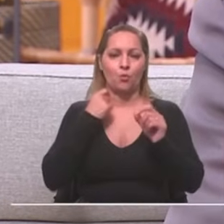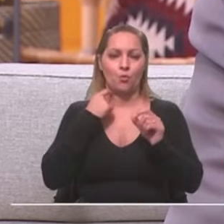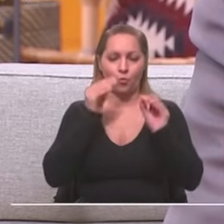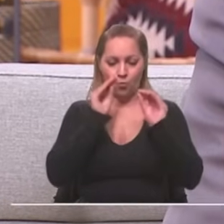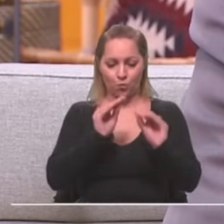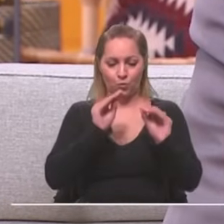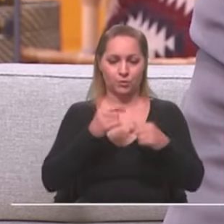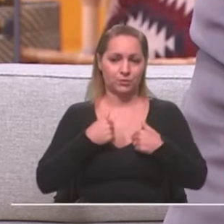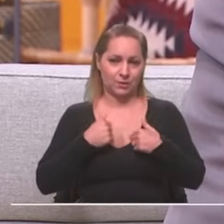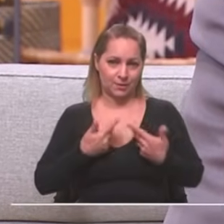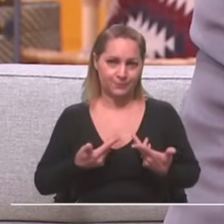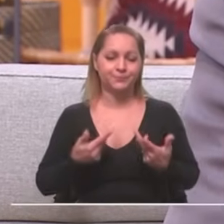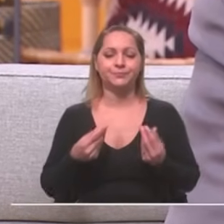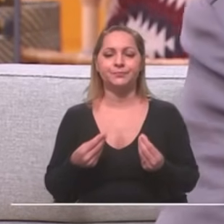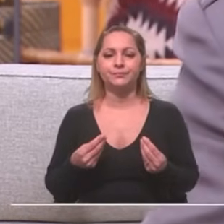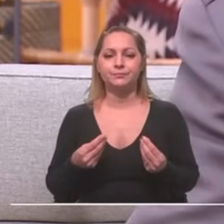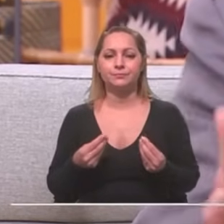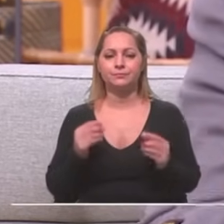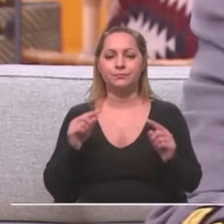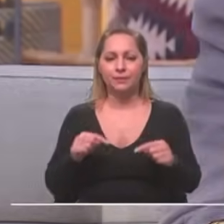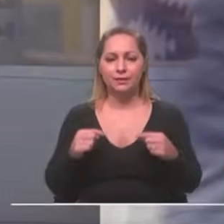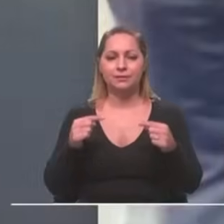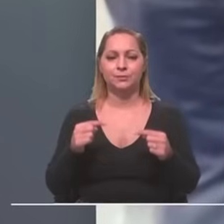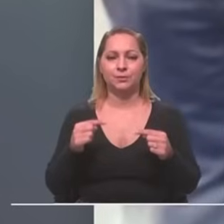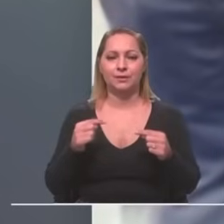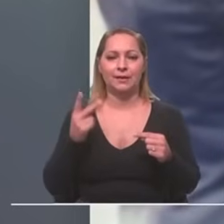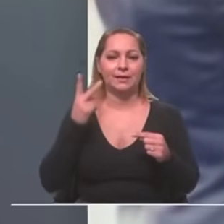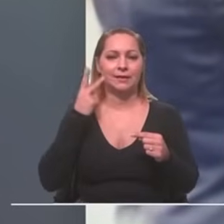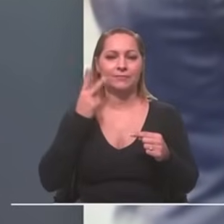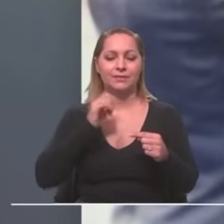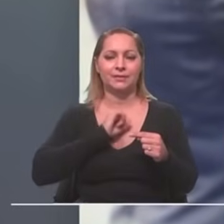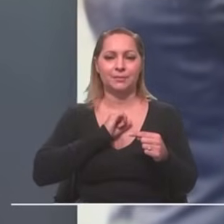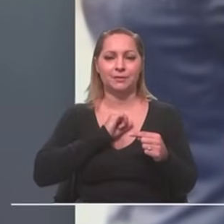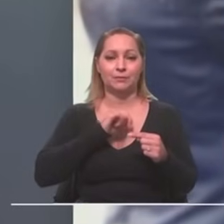comandos, e depois a minha vida